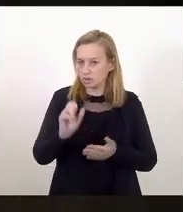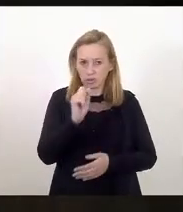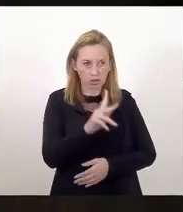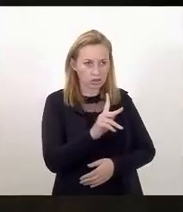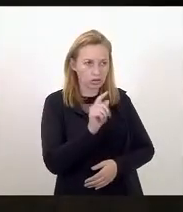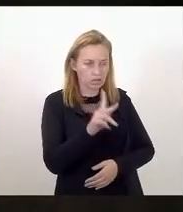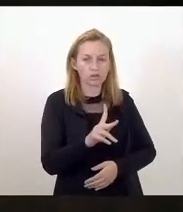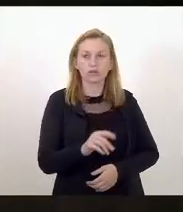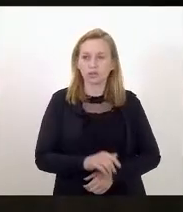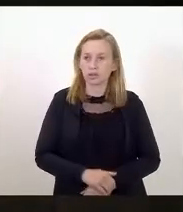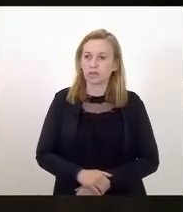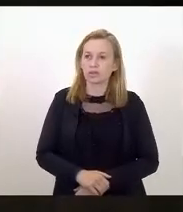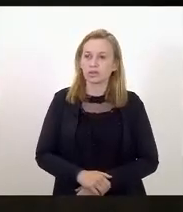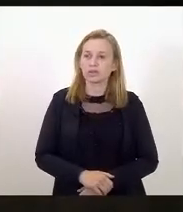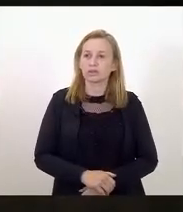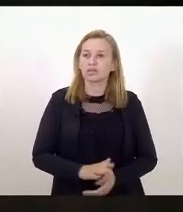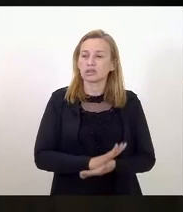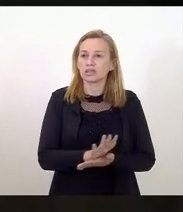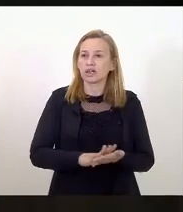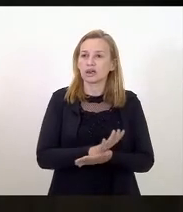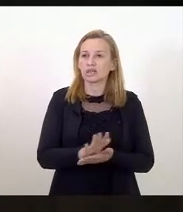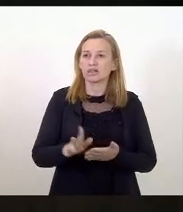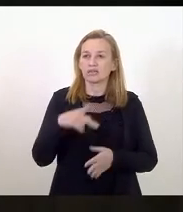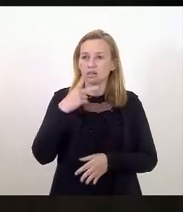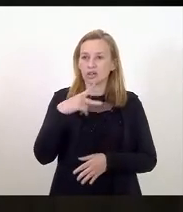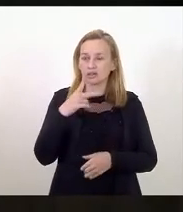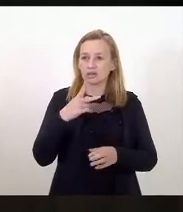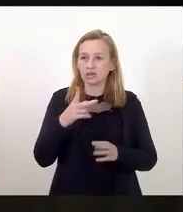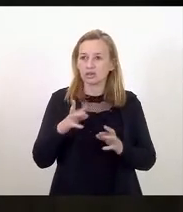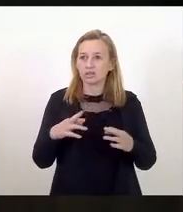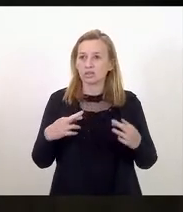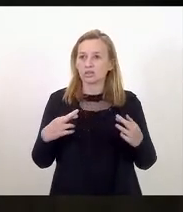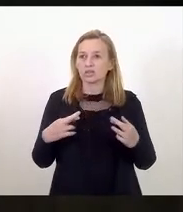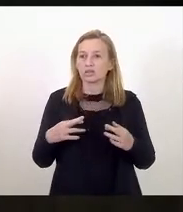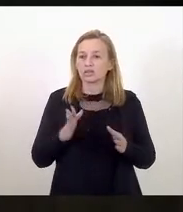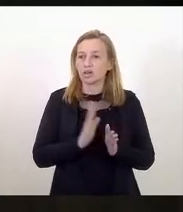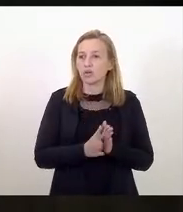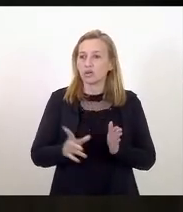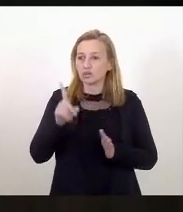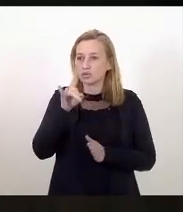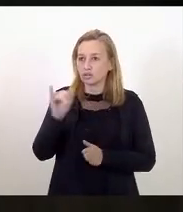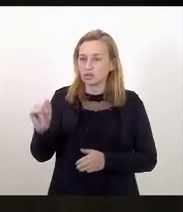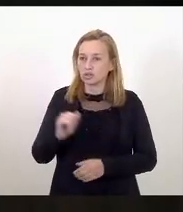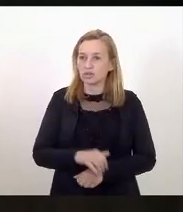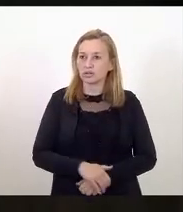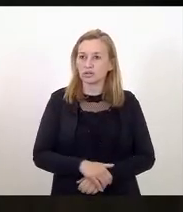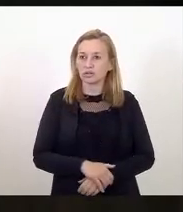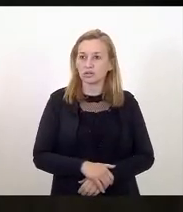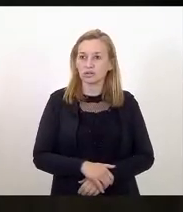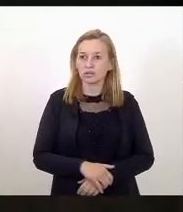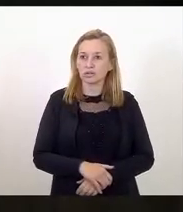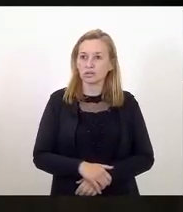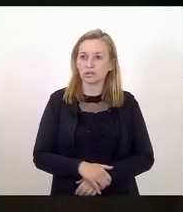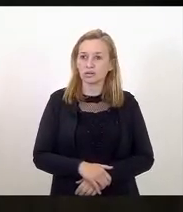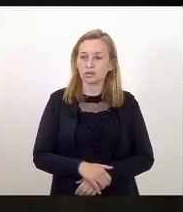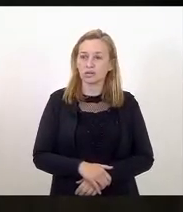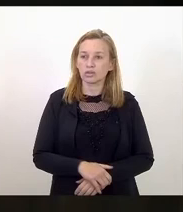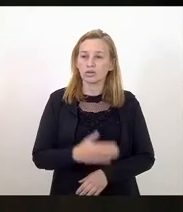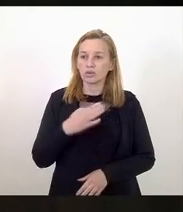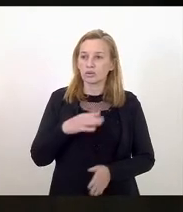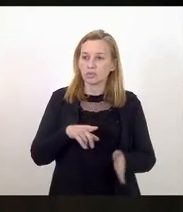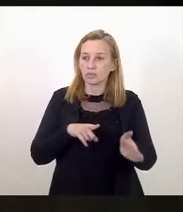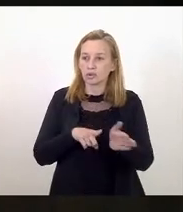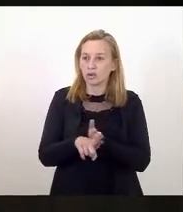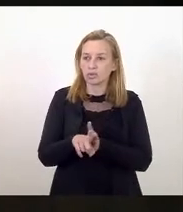Pode botar para votar, senhor presidente. Nada mais a tratar na ordem do dia. Presidência, consulto plenário